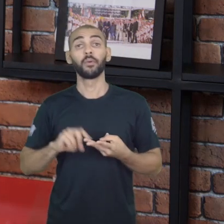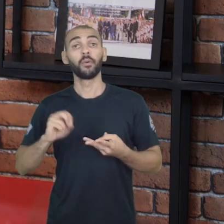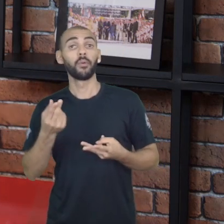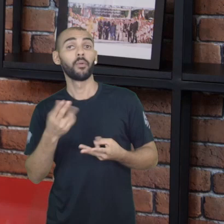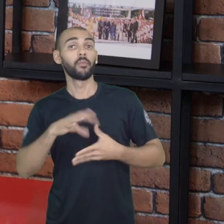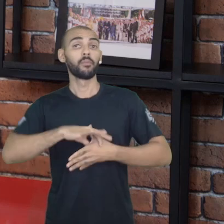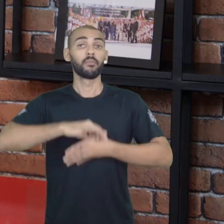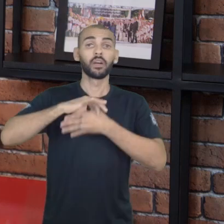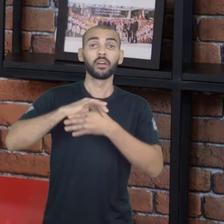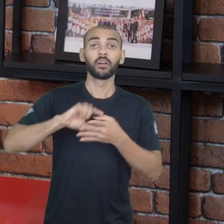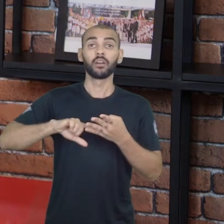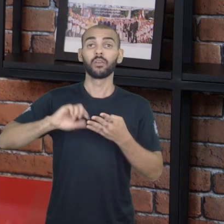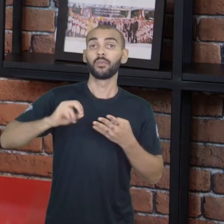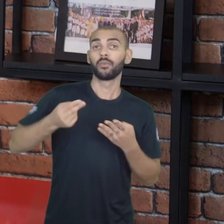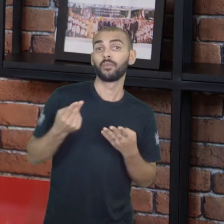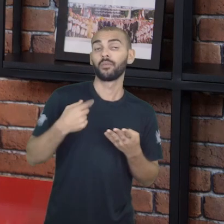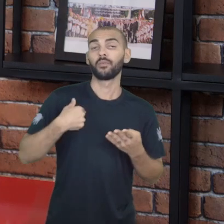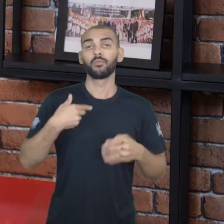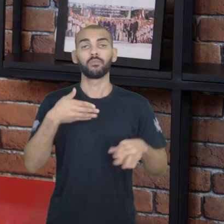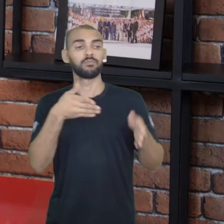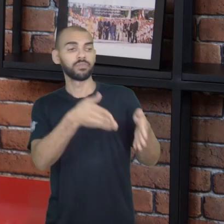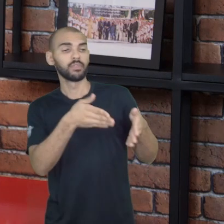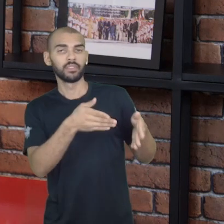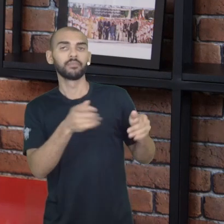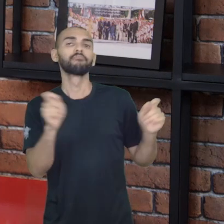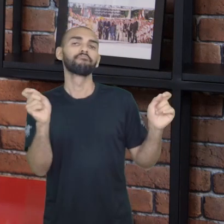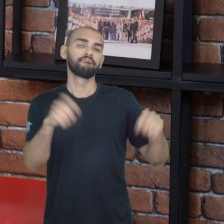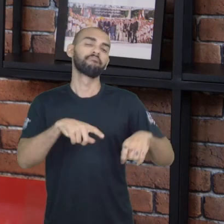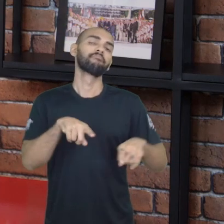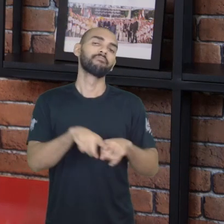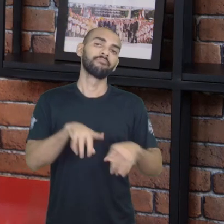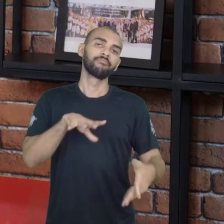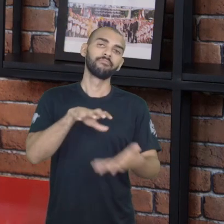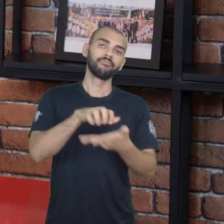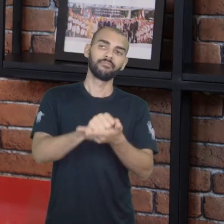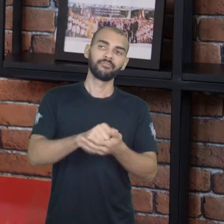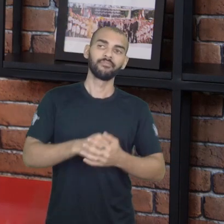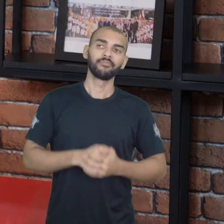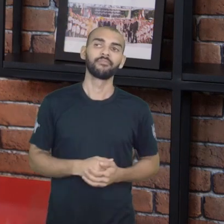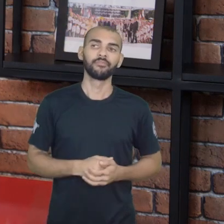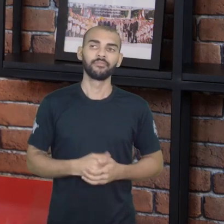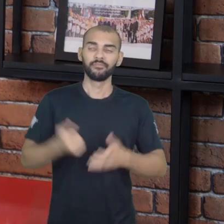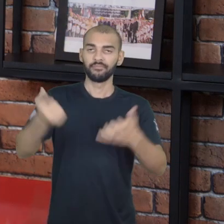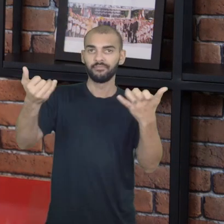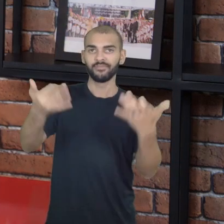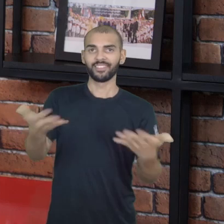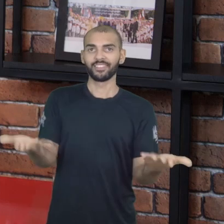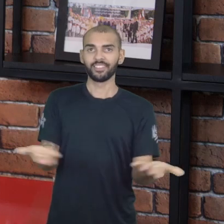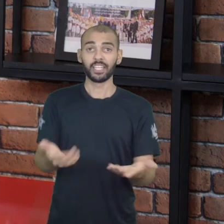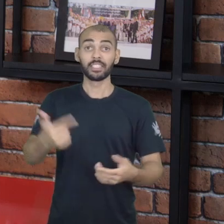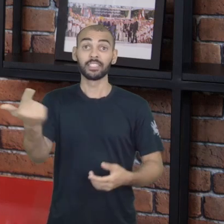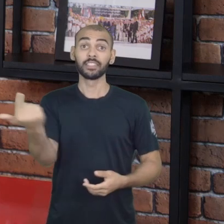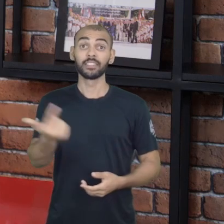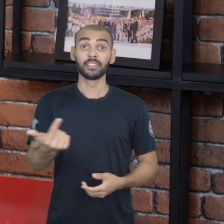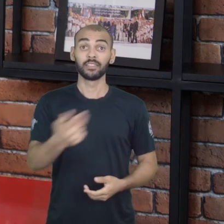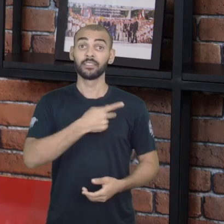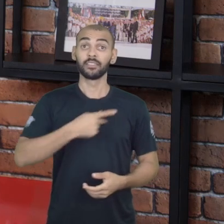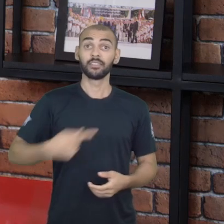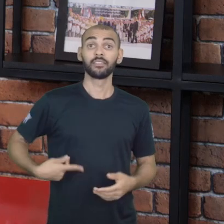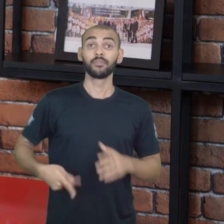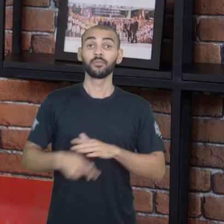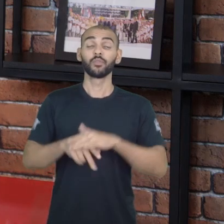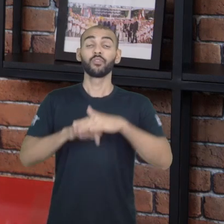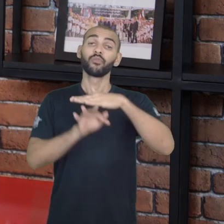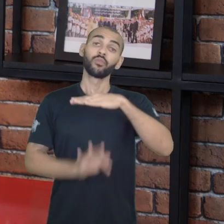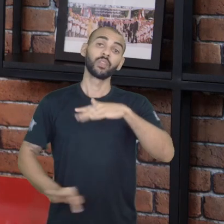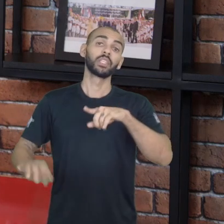sociais, candidato, dirigente ou participante das edições anteriores, corre que ainda dá tempo de se inscrever. Quem dá mais